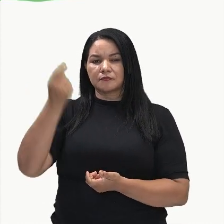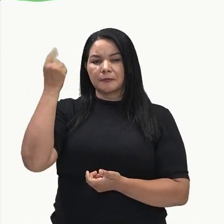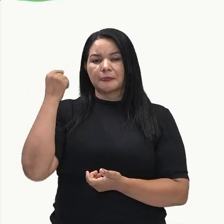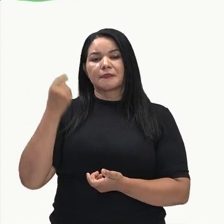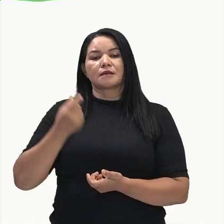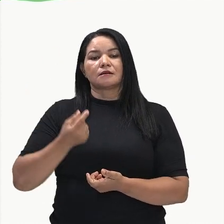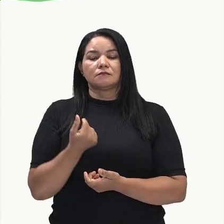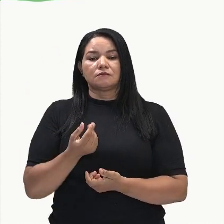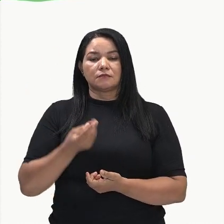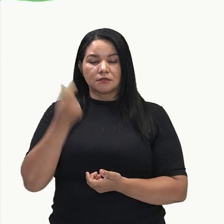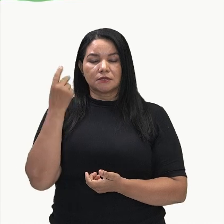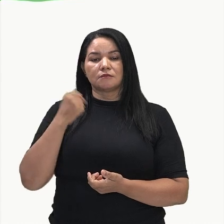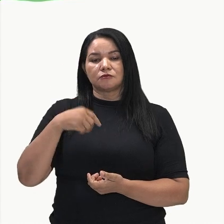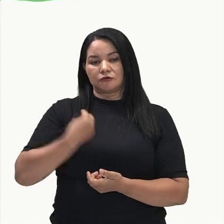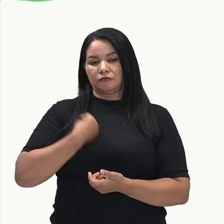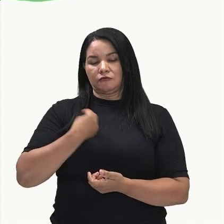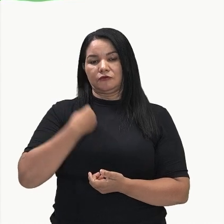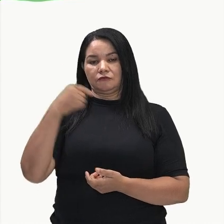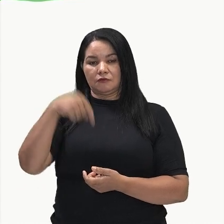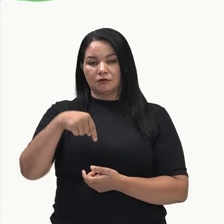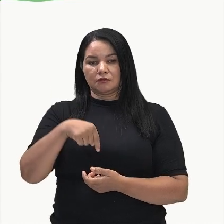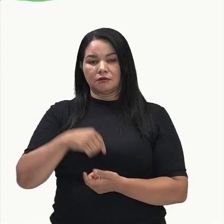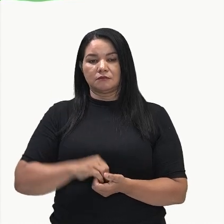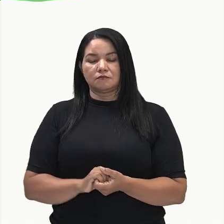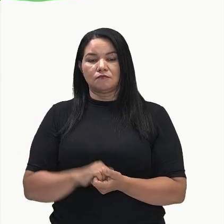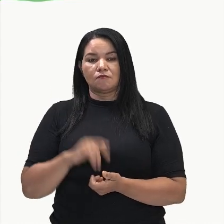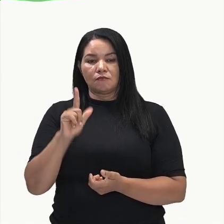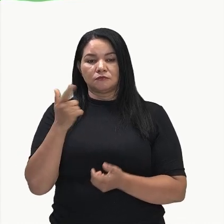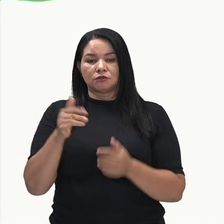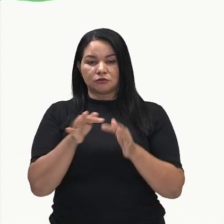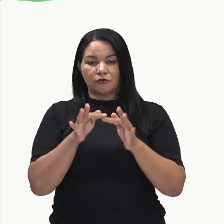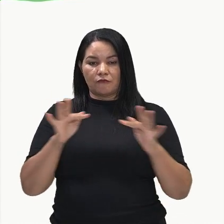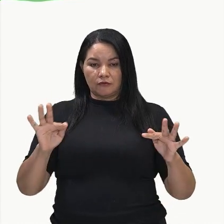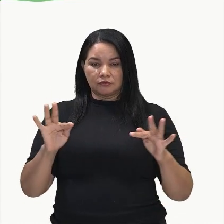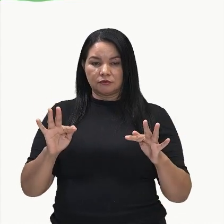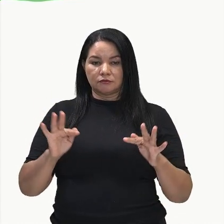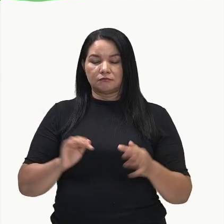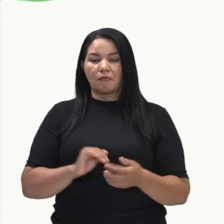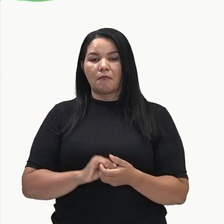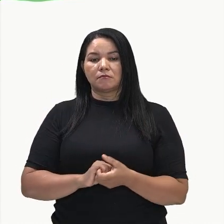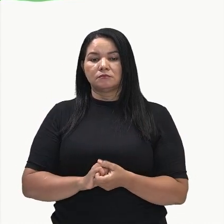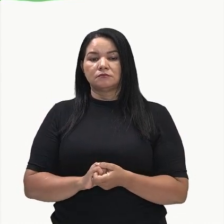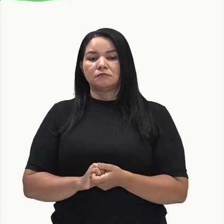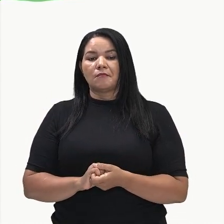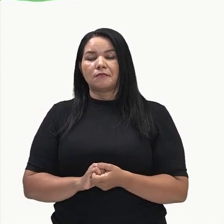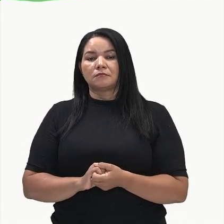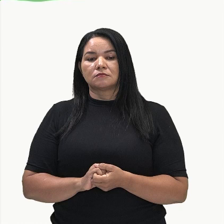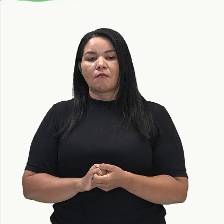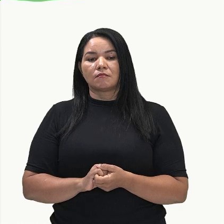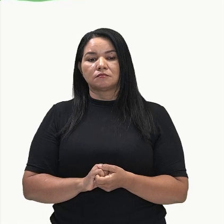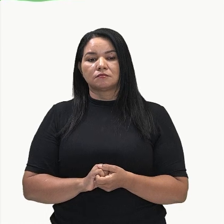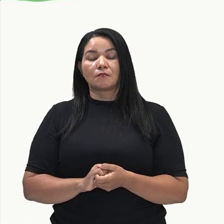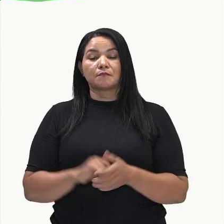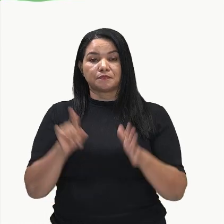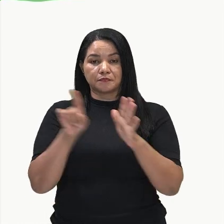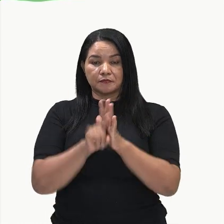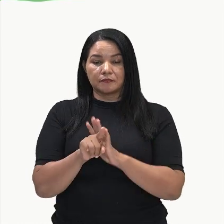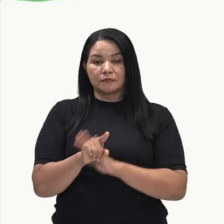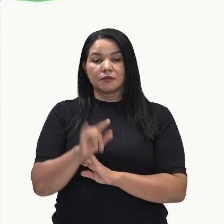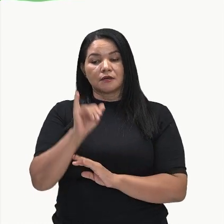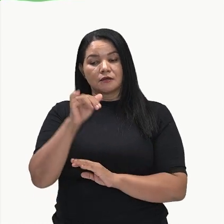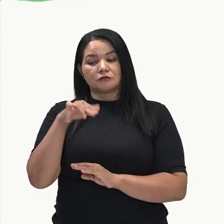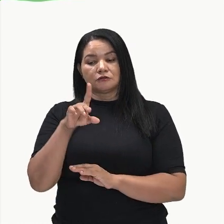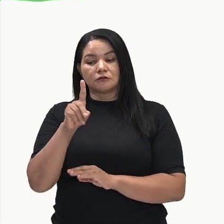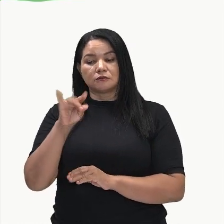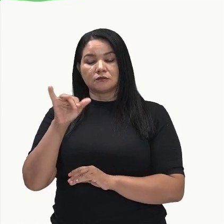faz tempo que eu vivo aqui. Alejandro pergunta quando viene Maribel. Aqui é uma pergunta indireta.